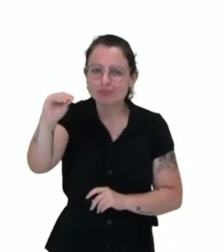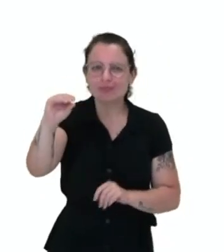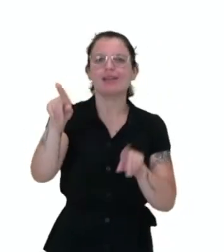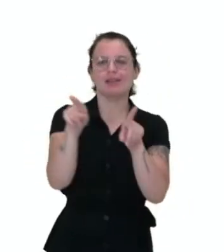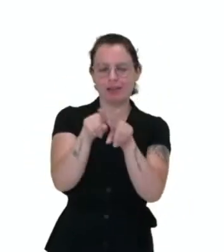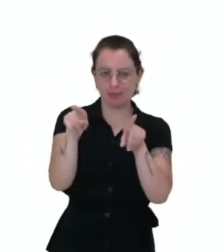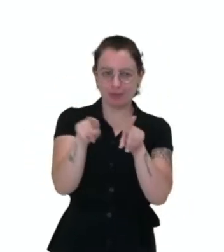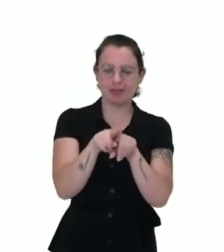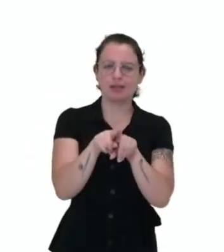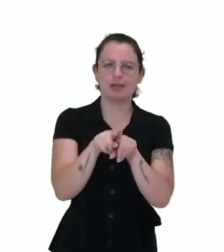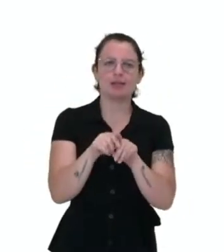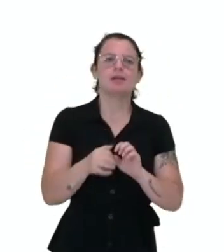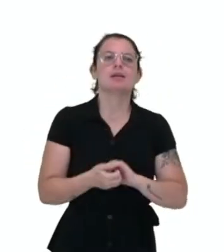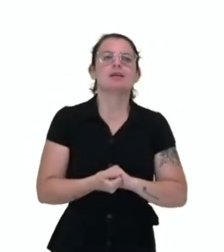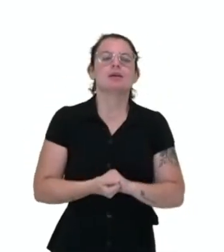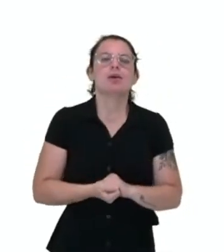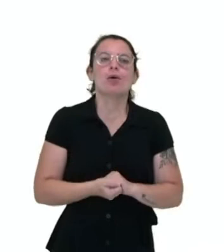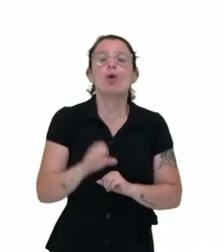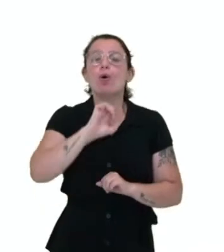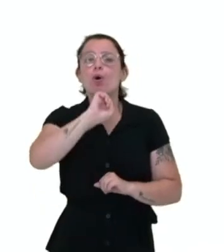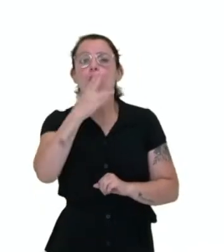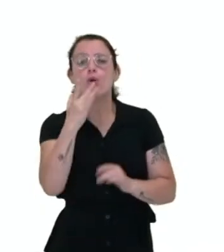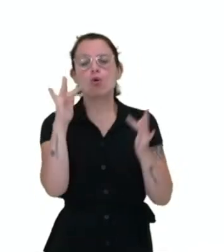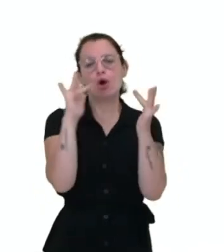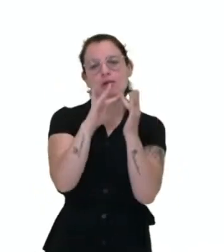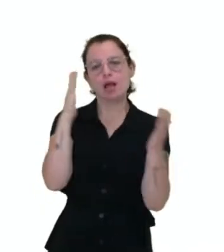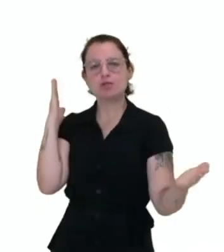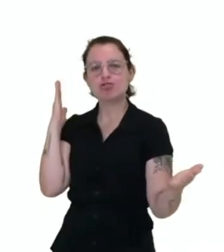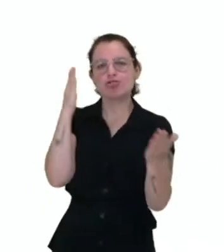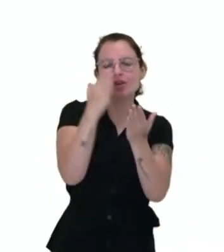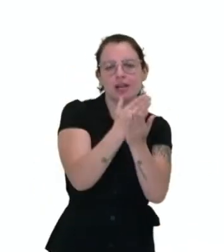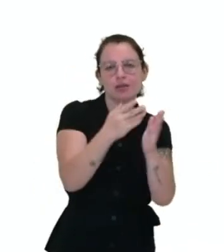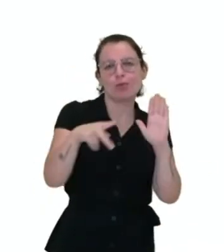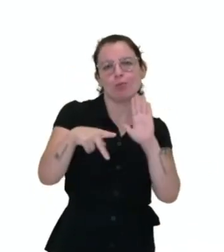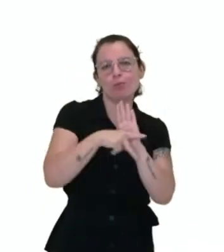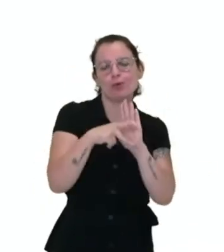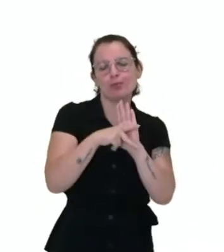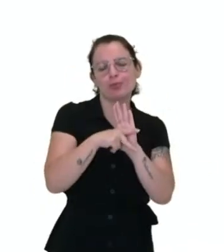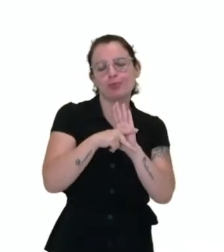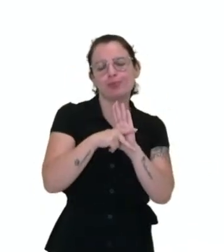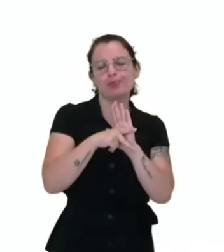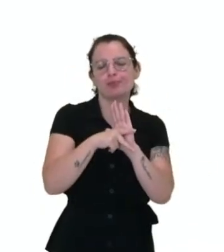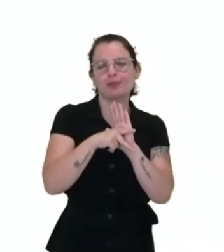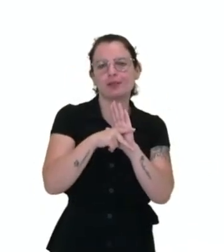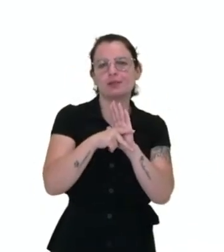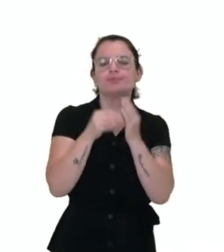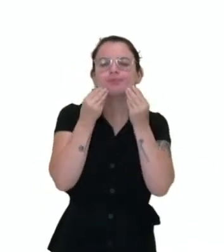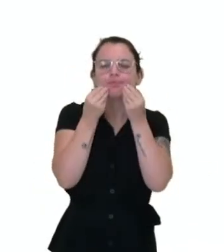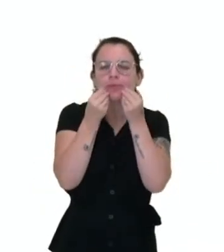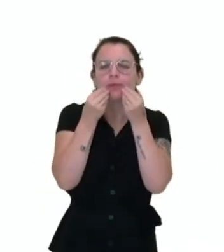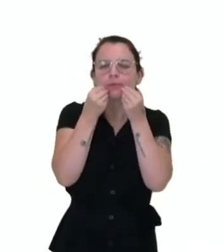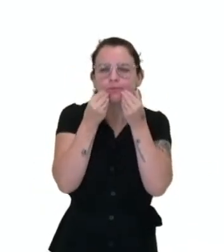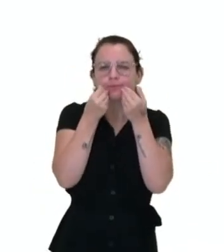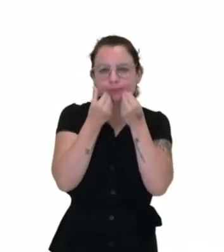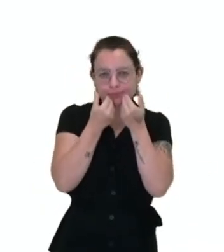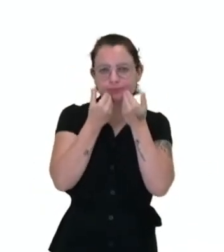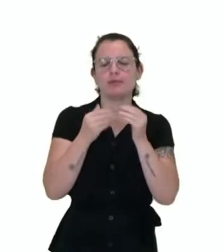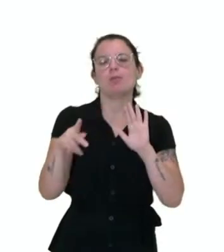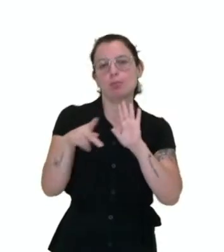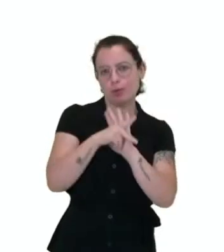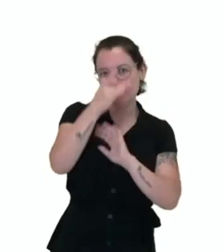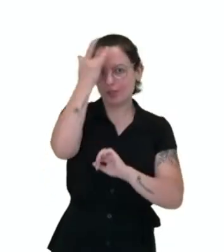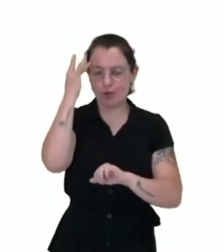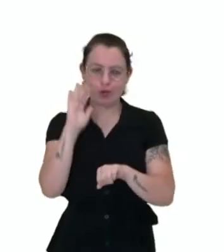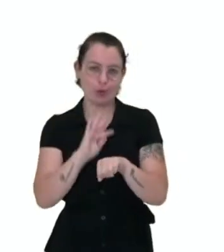gotículas ou também por contato direto com saliva de pessoas infectadas.